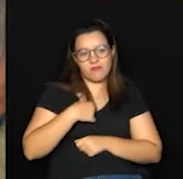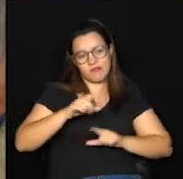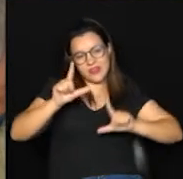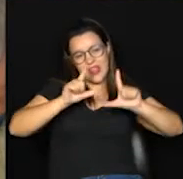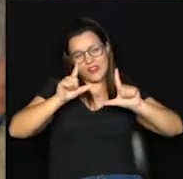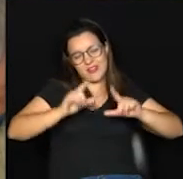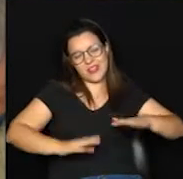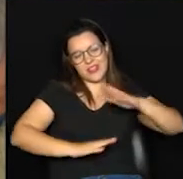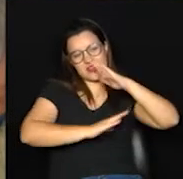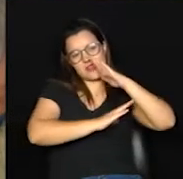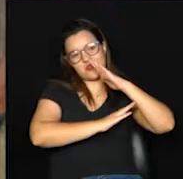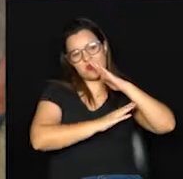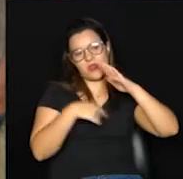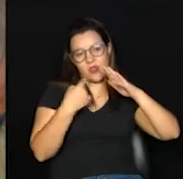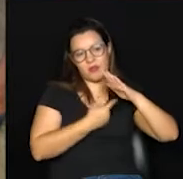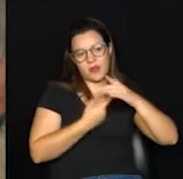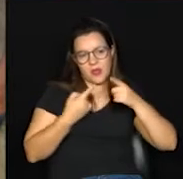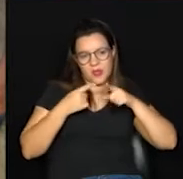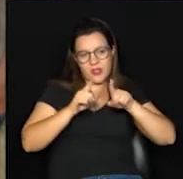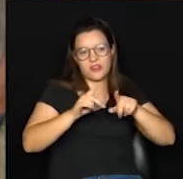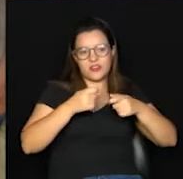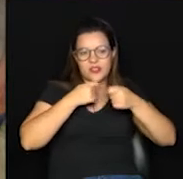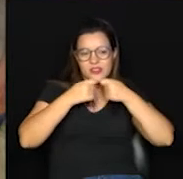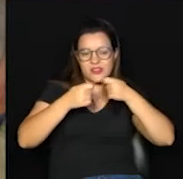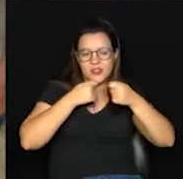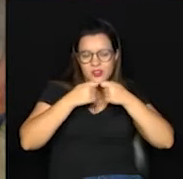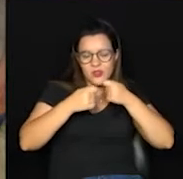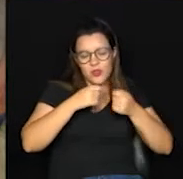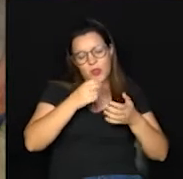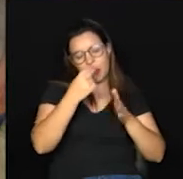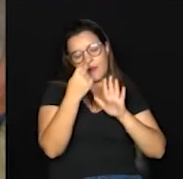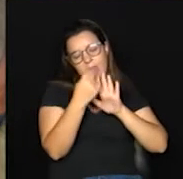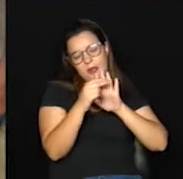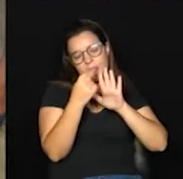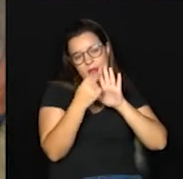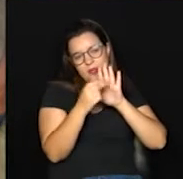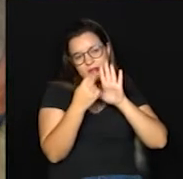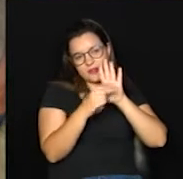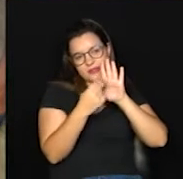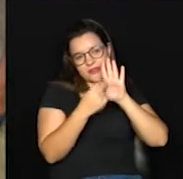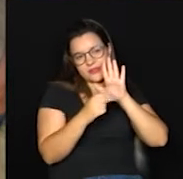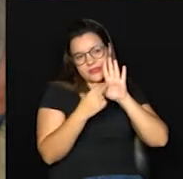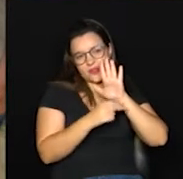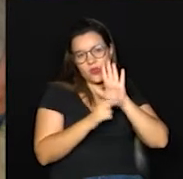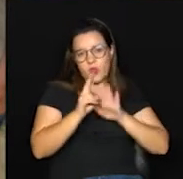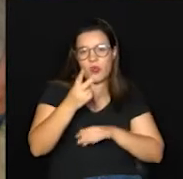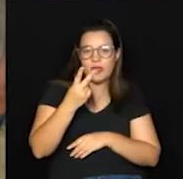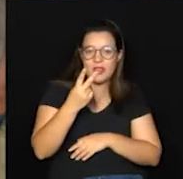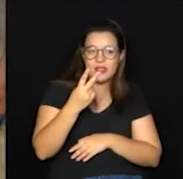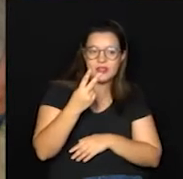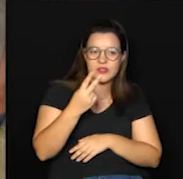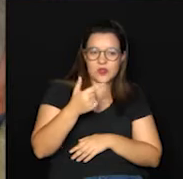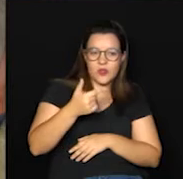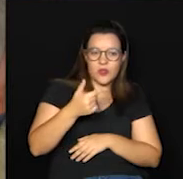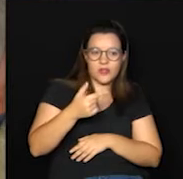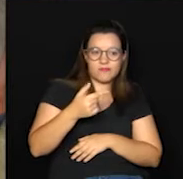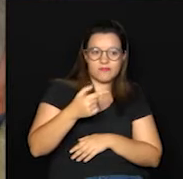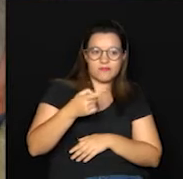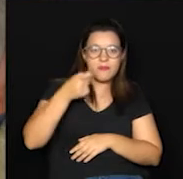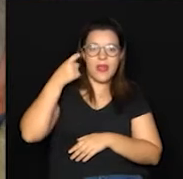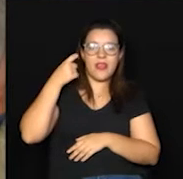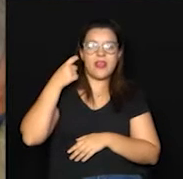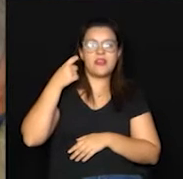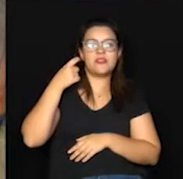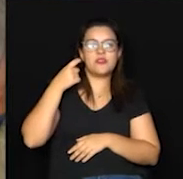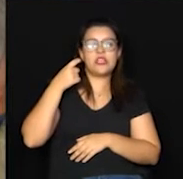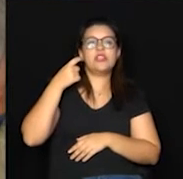esta parceria que nós temos, né? Já entrevistamos aí o André Heller, o Maurício também, dois ex-jogadores que fazem parte da